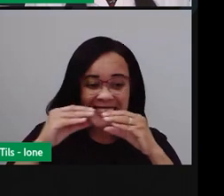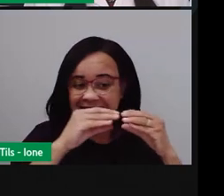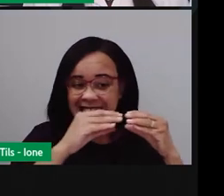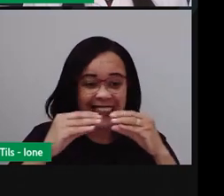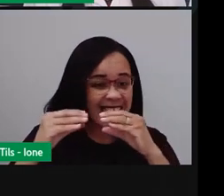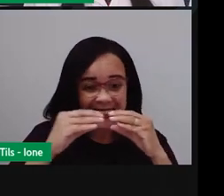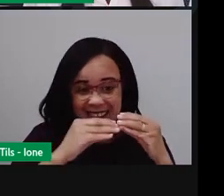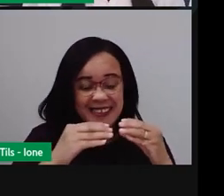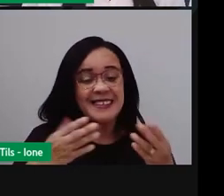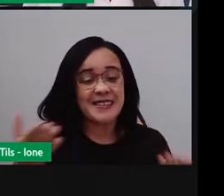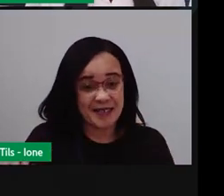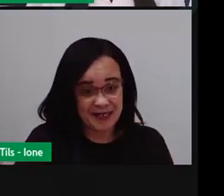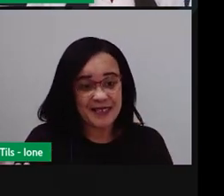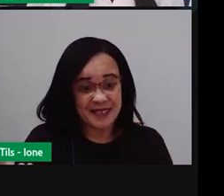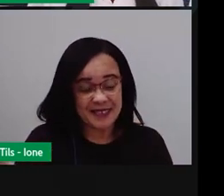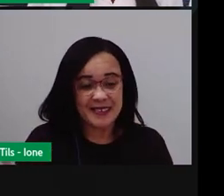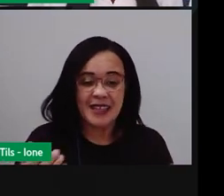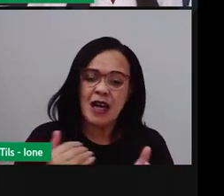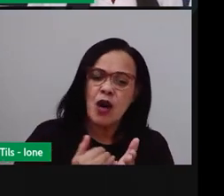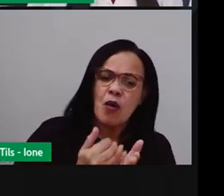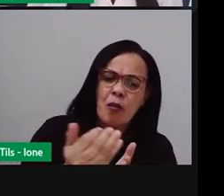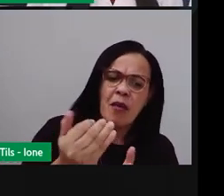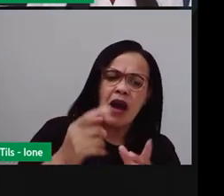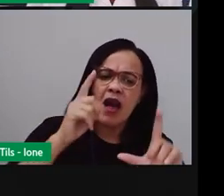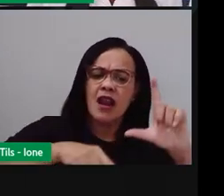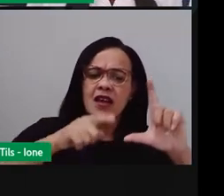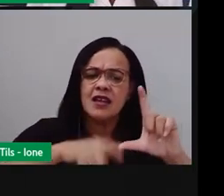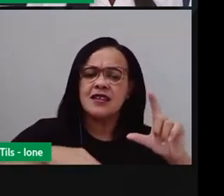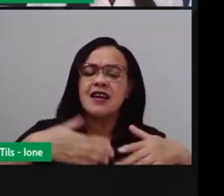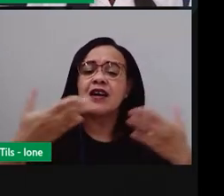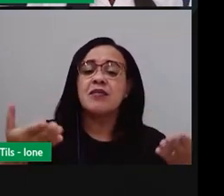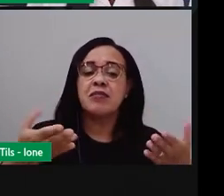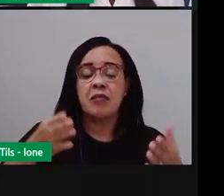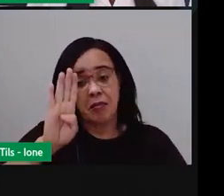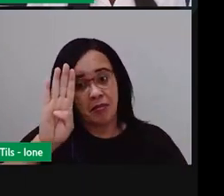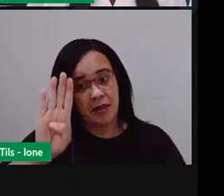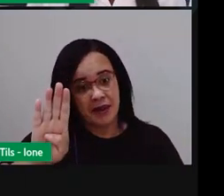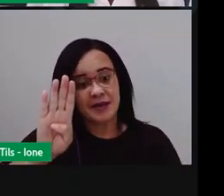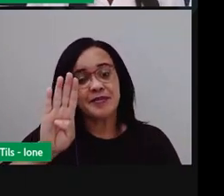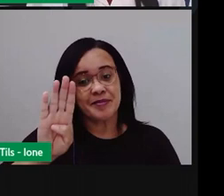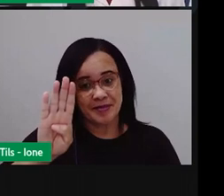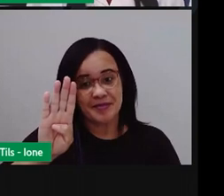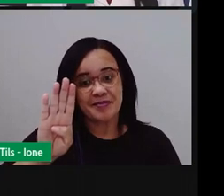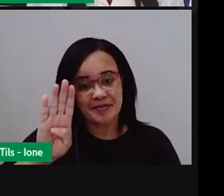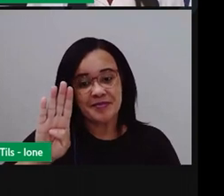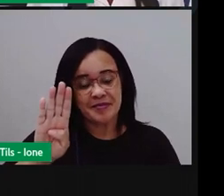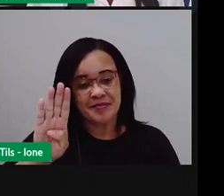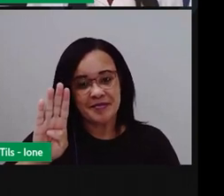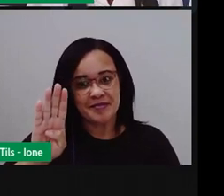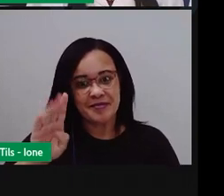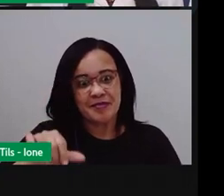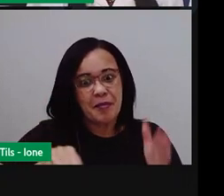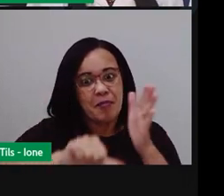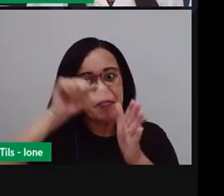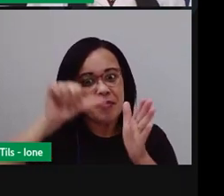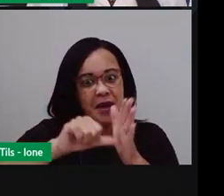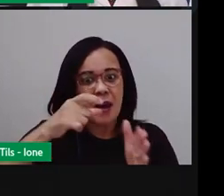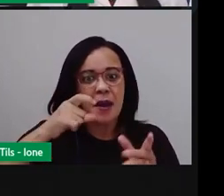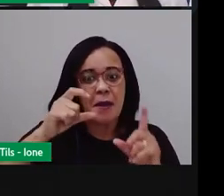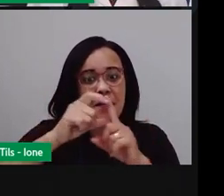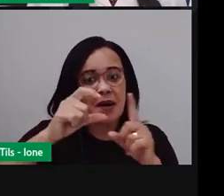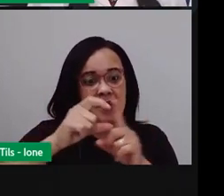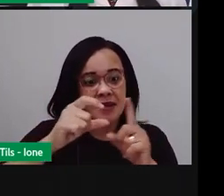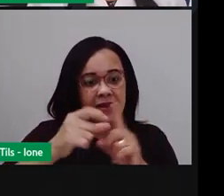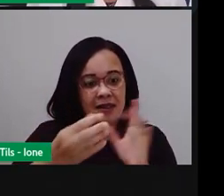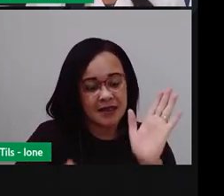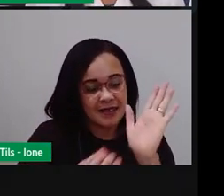Bolo de milho começa com a letra B. Então, vai ser aí a primeira palavra que eu